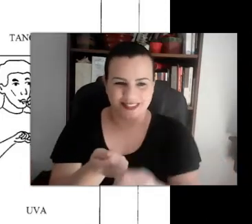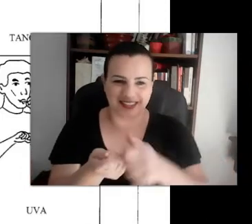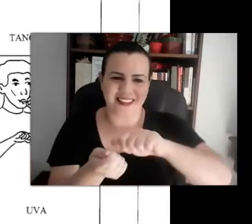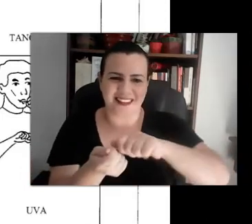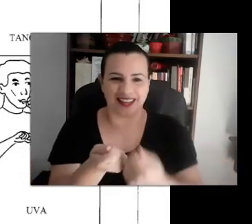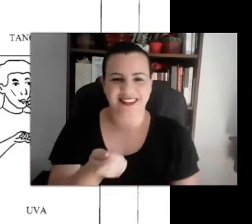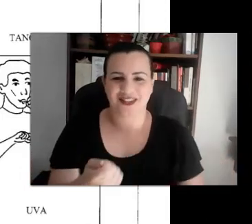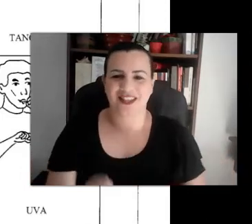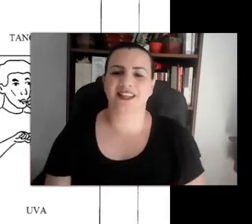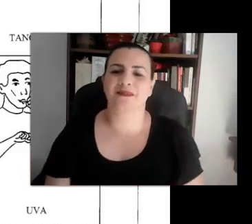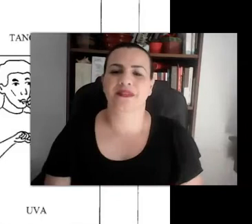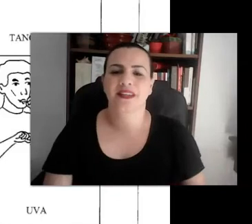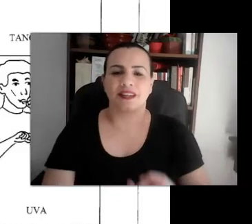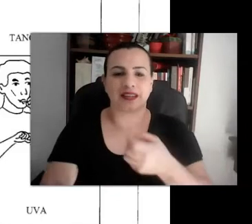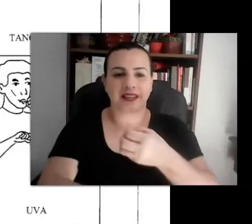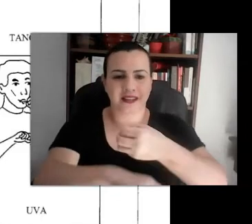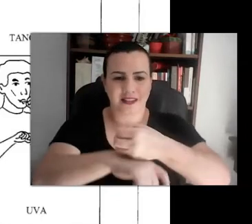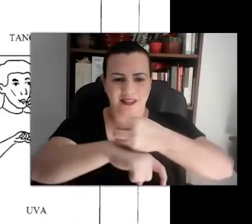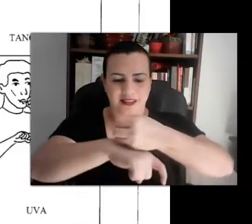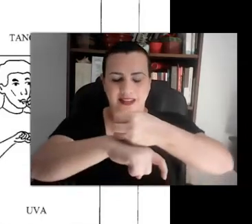tangerina, porque a gente descasca, né, a tangerina.